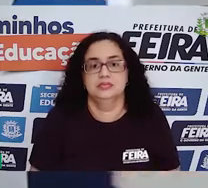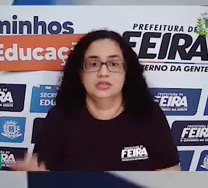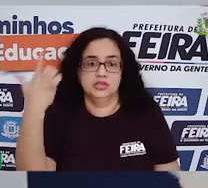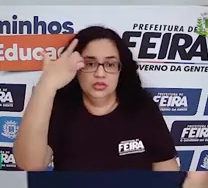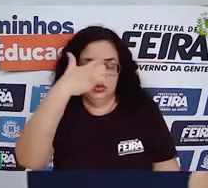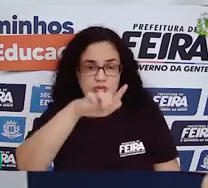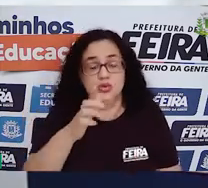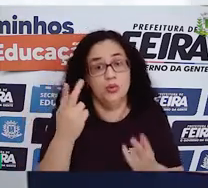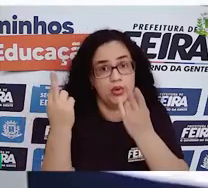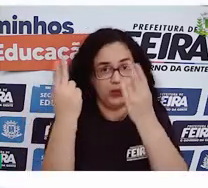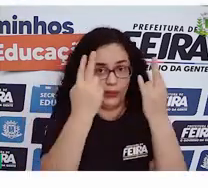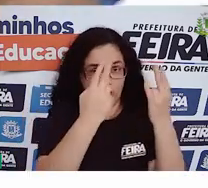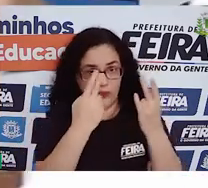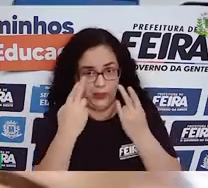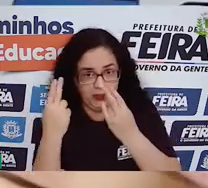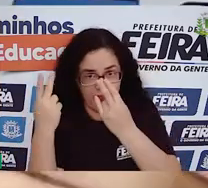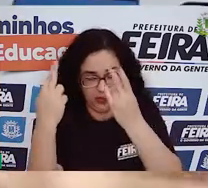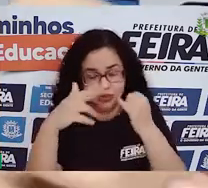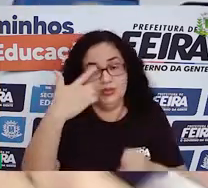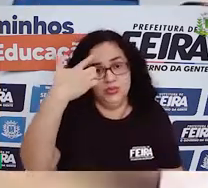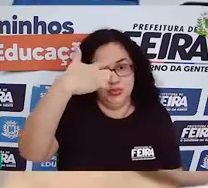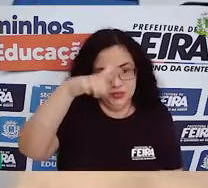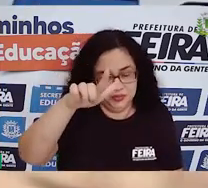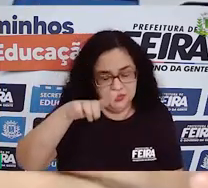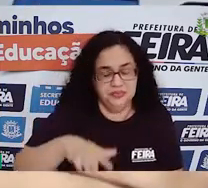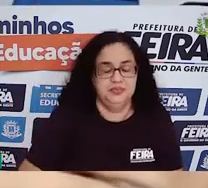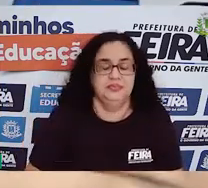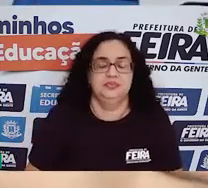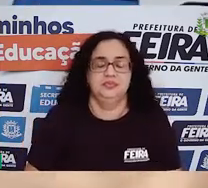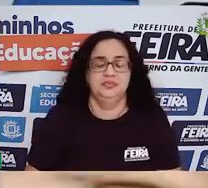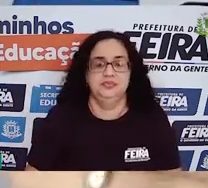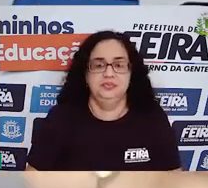Resolveu fazer a mesma coisa do outro lado.